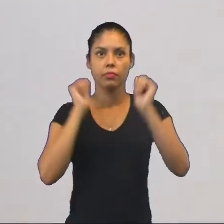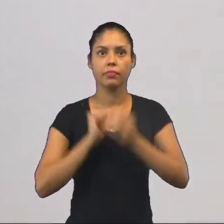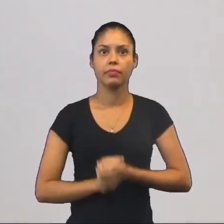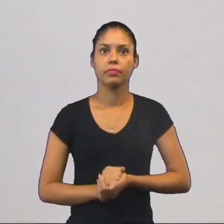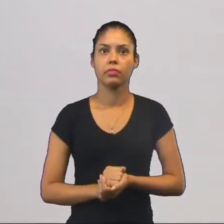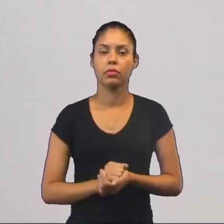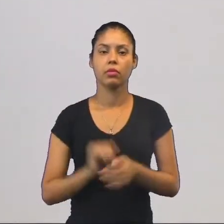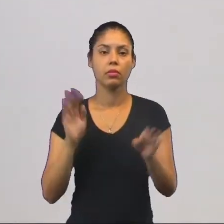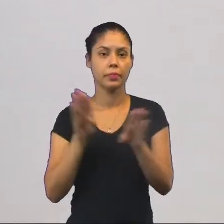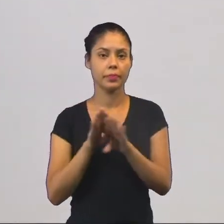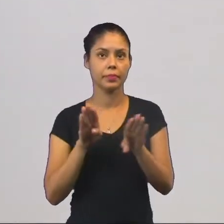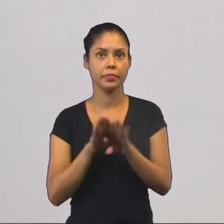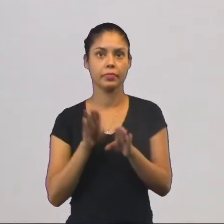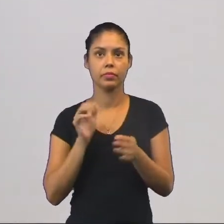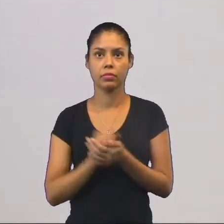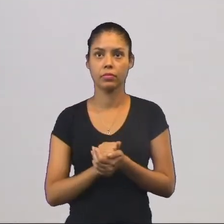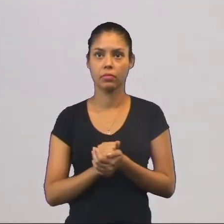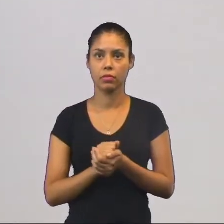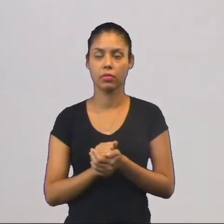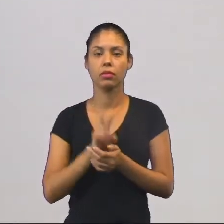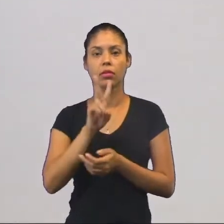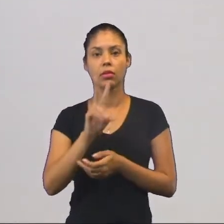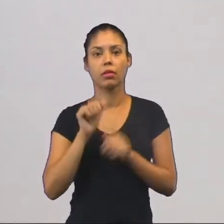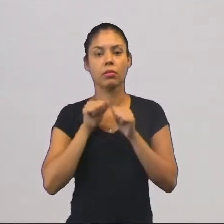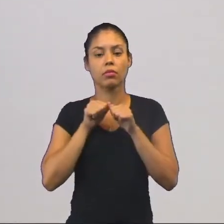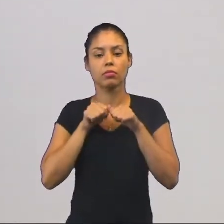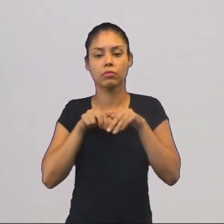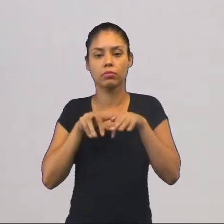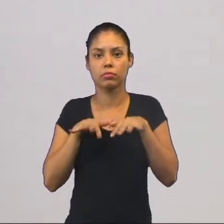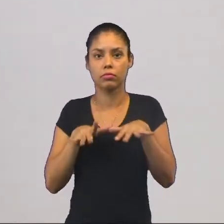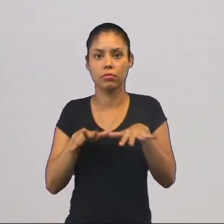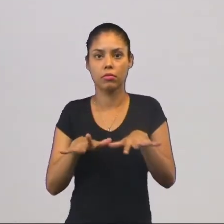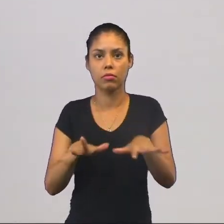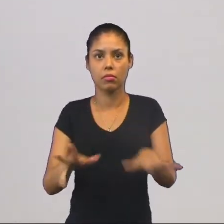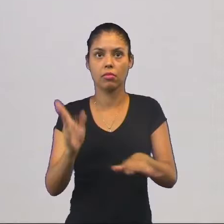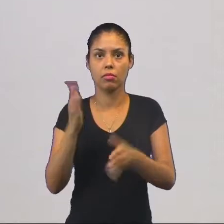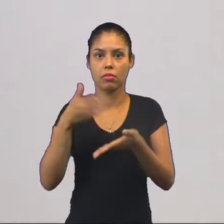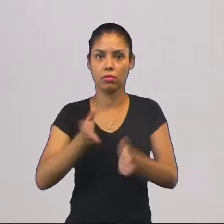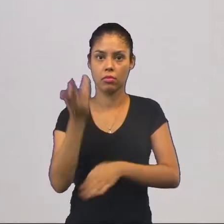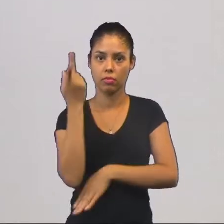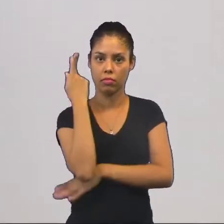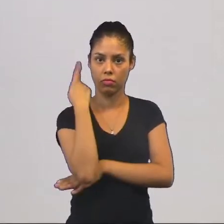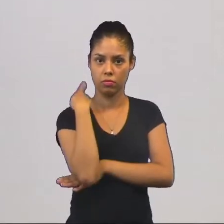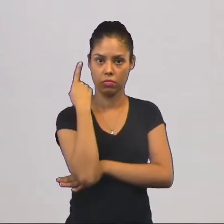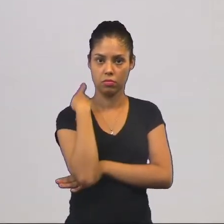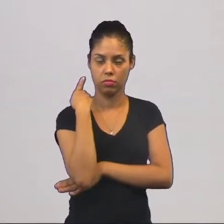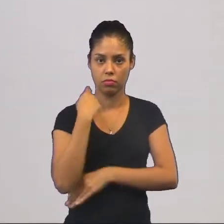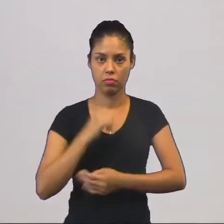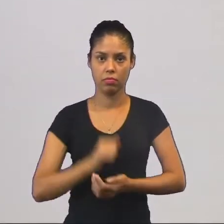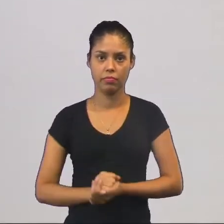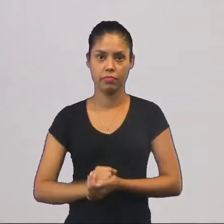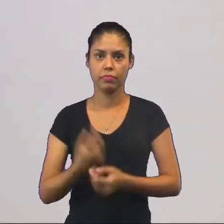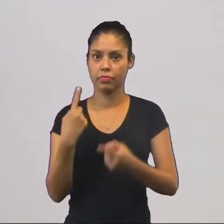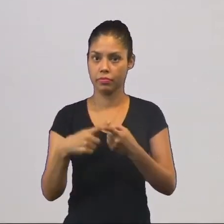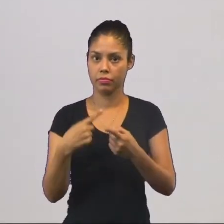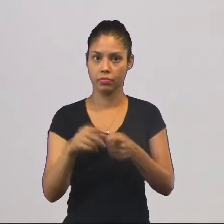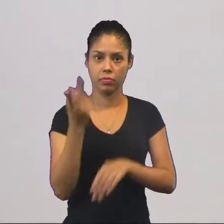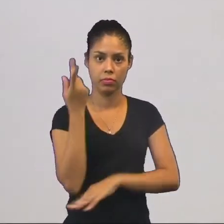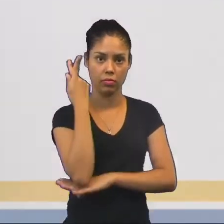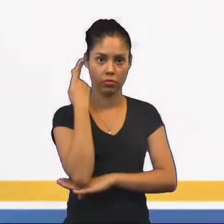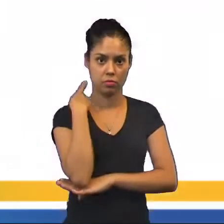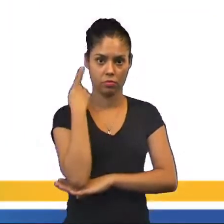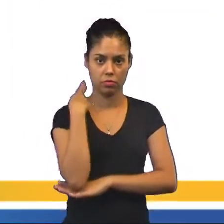e essas vias aéreas são elas que vão estar conduzindo o ar para chegar até os nossos pulmões, porque é nos